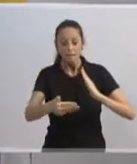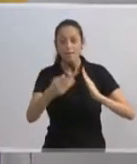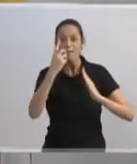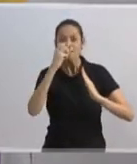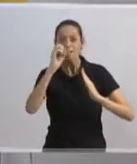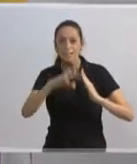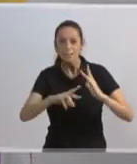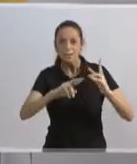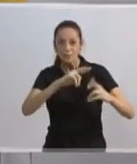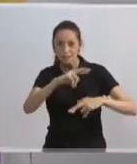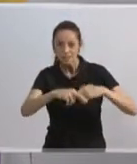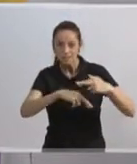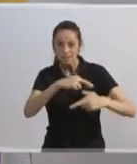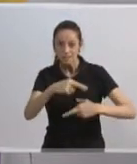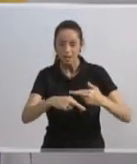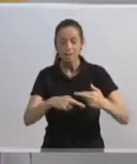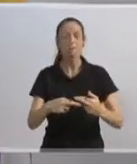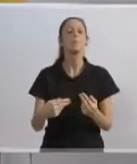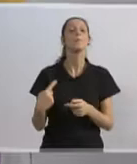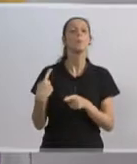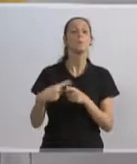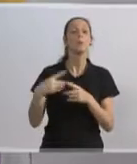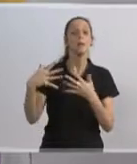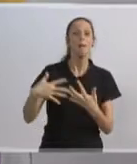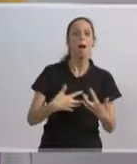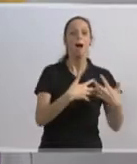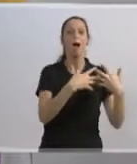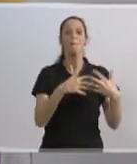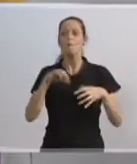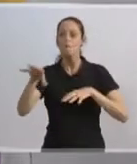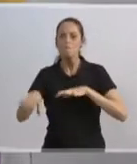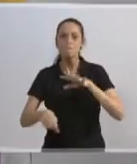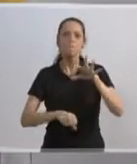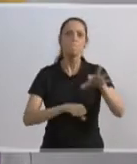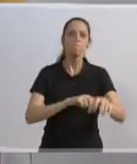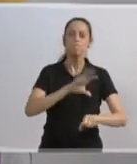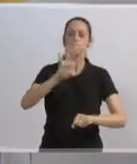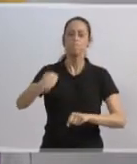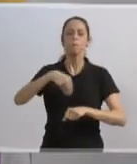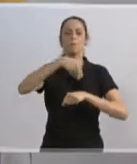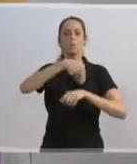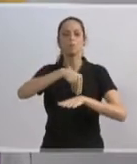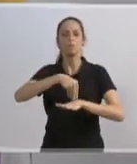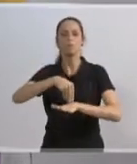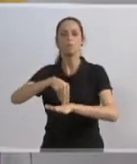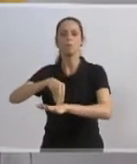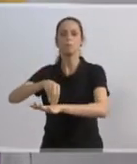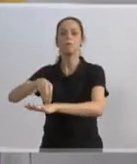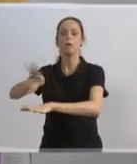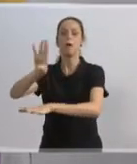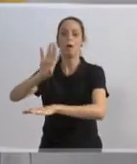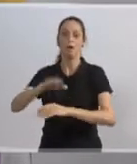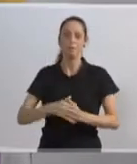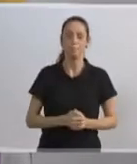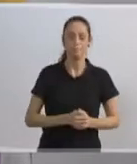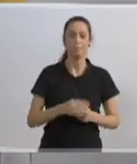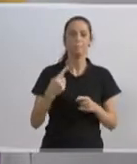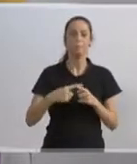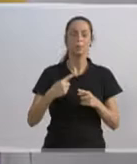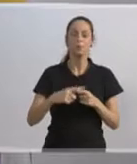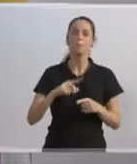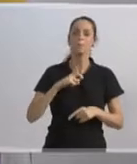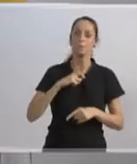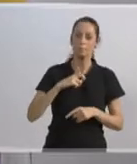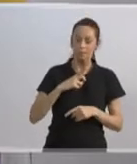da manhã para que então nós possamos recolher juntamente com as secretarias envolvidas do samae a secretaria de manutenção